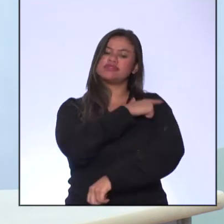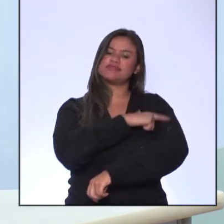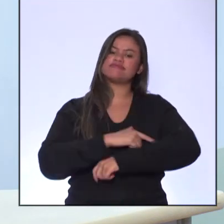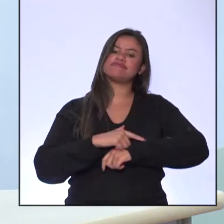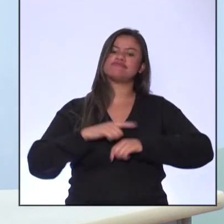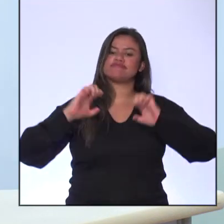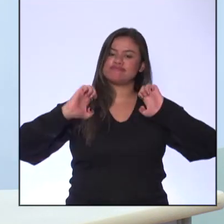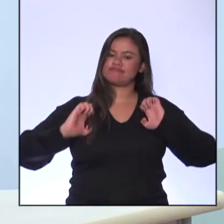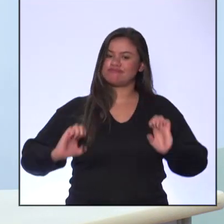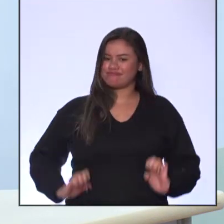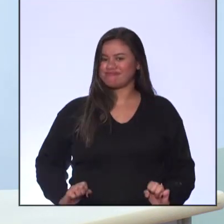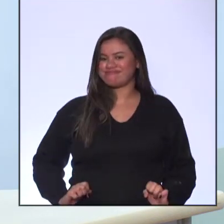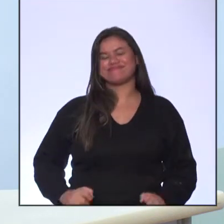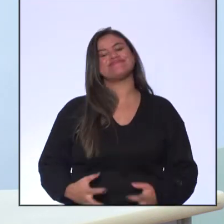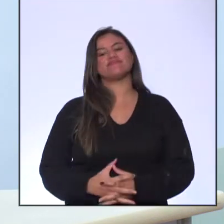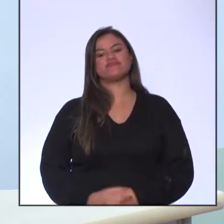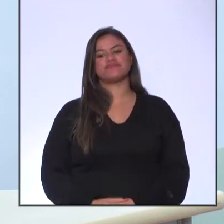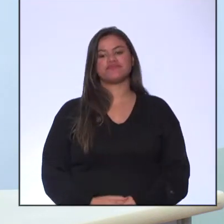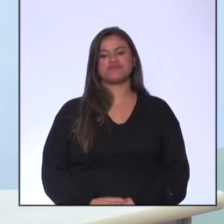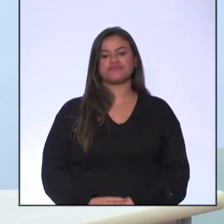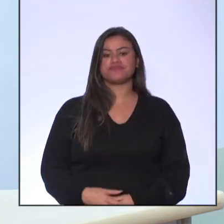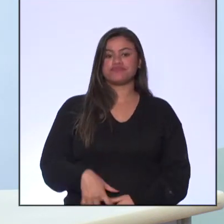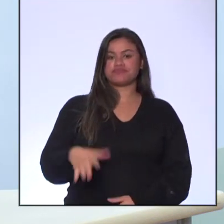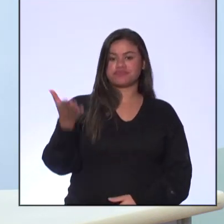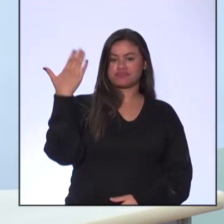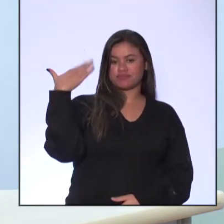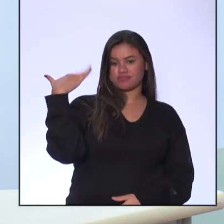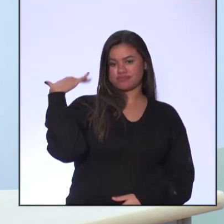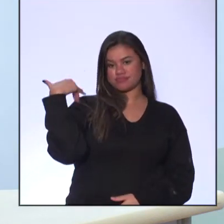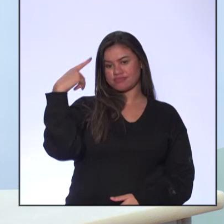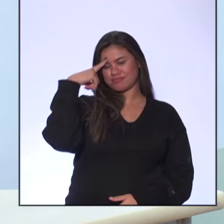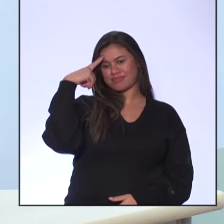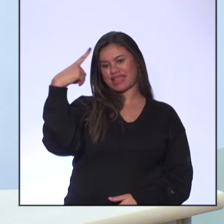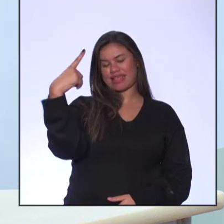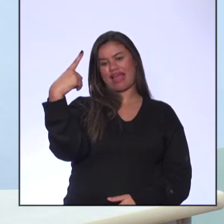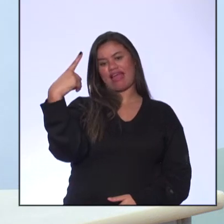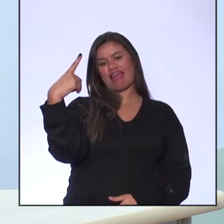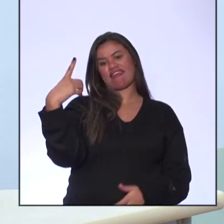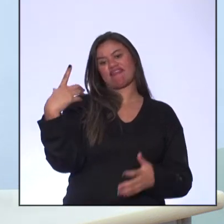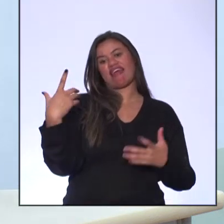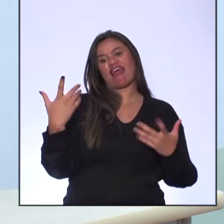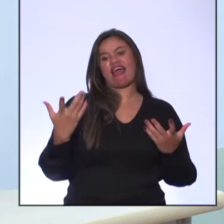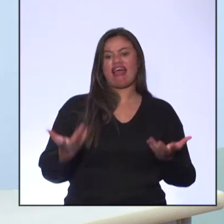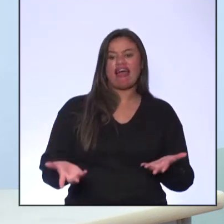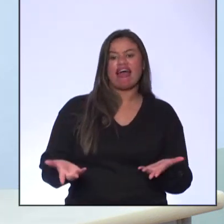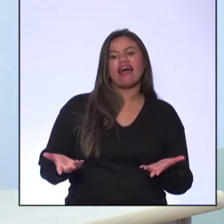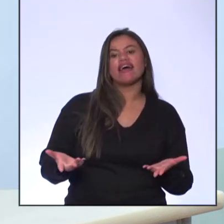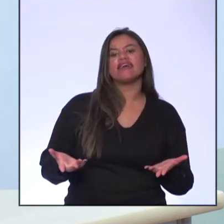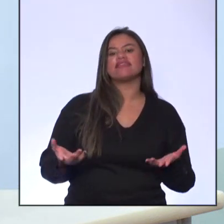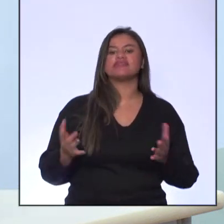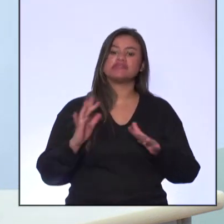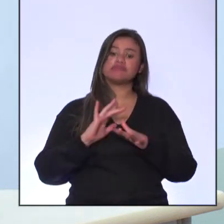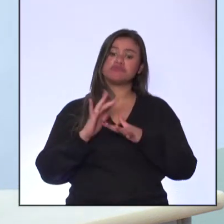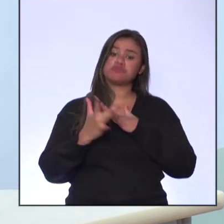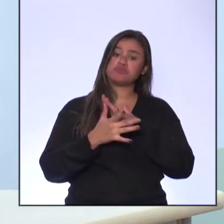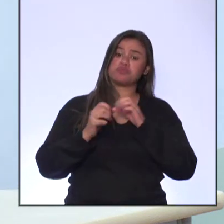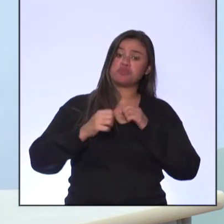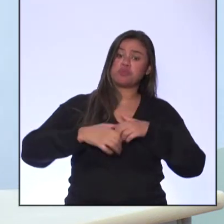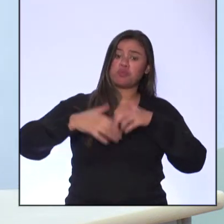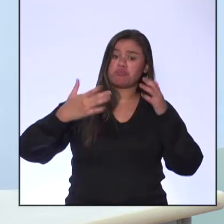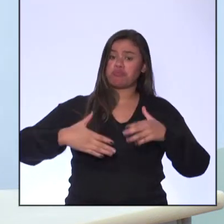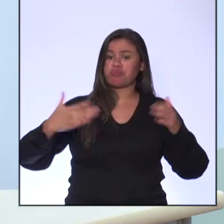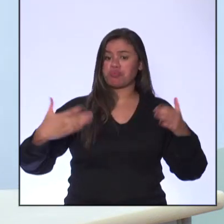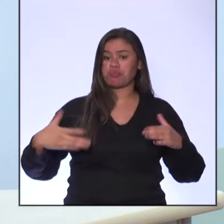é importante. Há um tempo atrás, pensava-se que, com a disseminação das redes sociais, enfim,